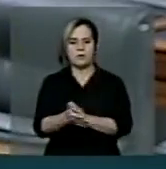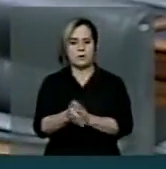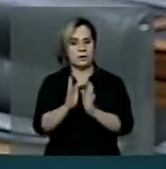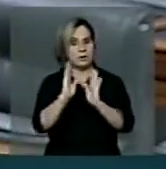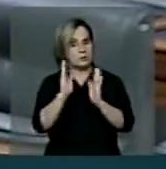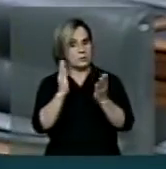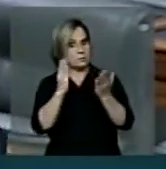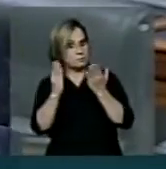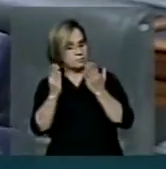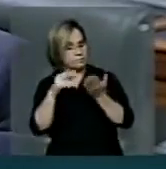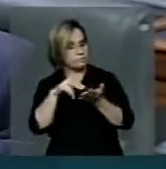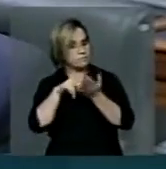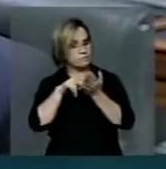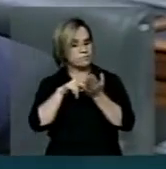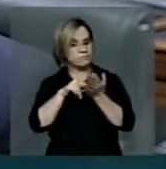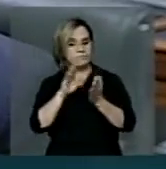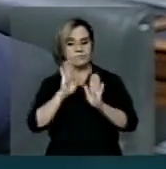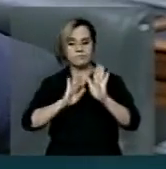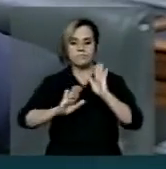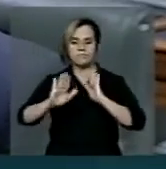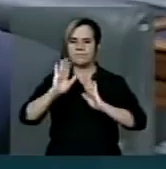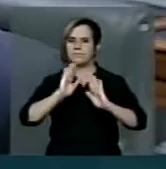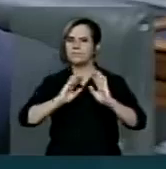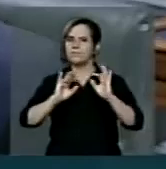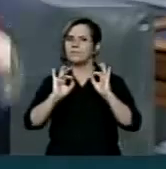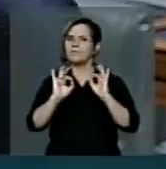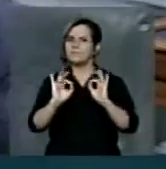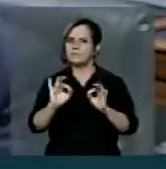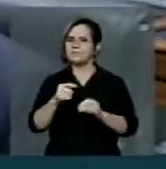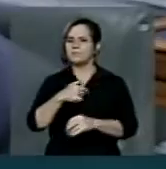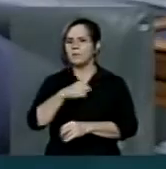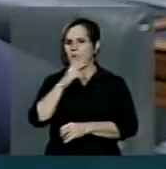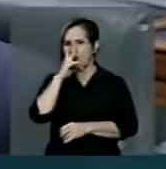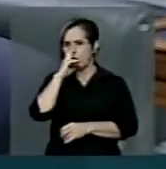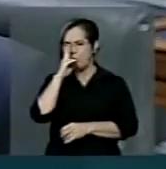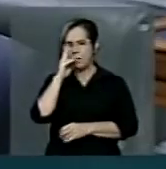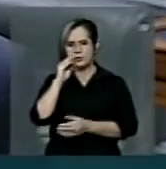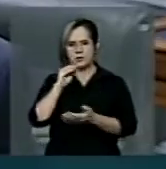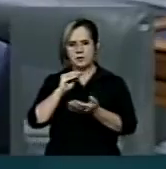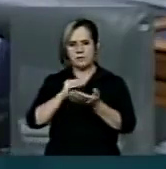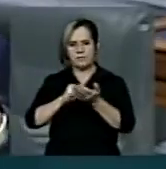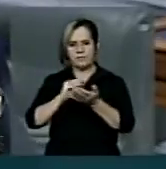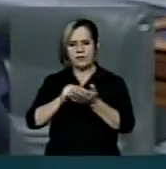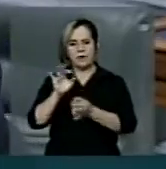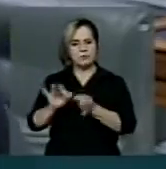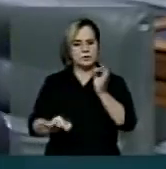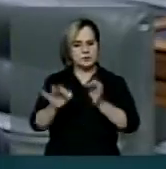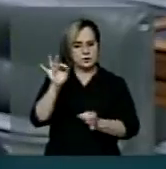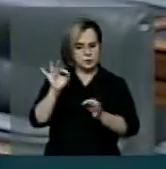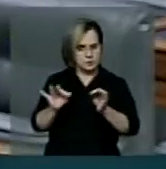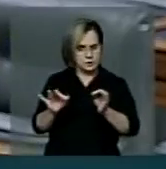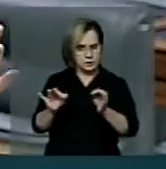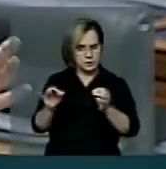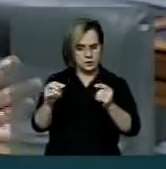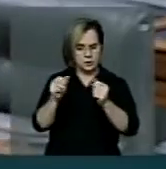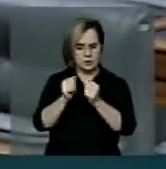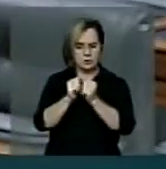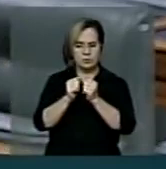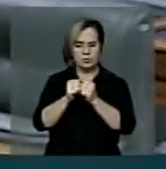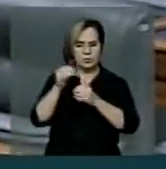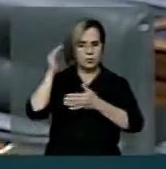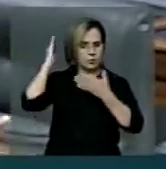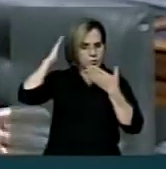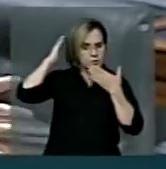nisso, serenidade nisso. Eu acho que há injustiça com os índios, mas também precisa olhar com olho